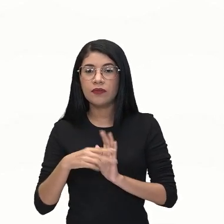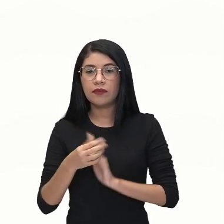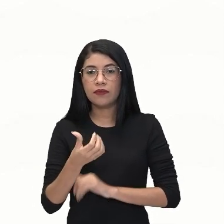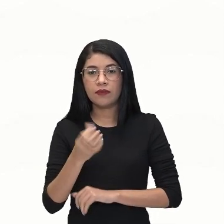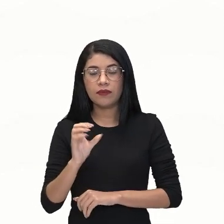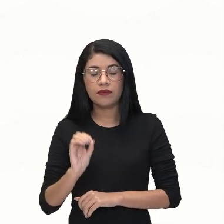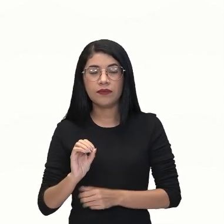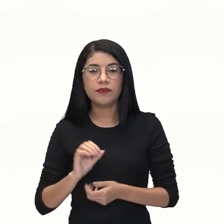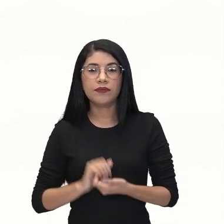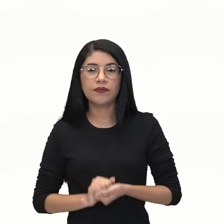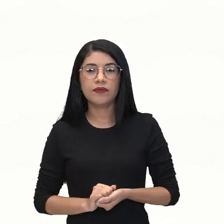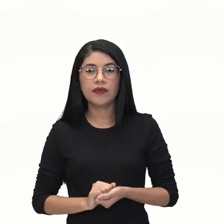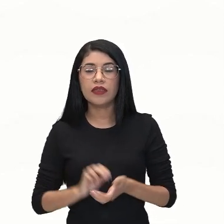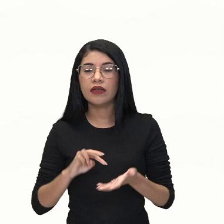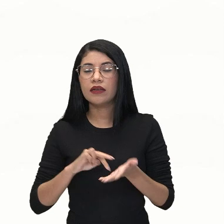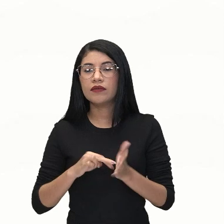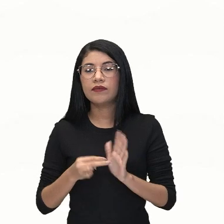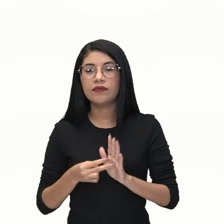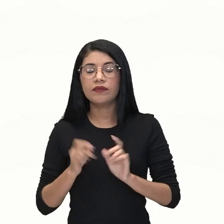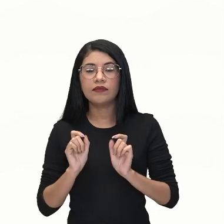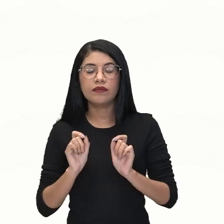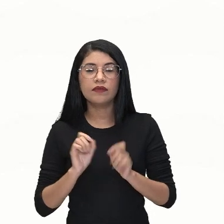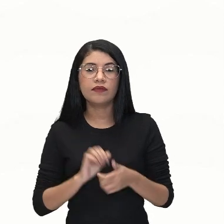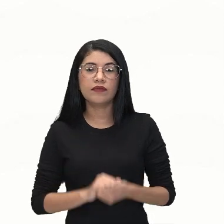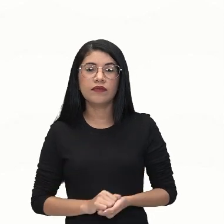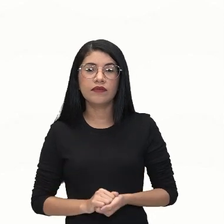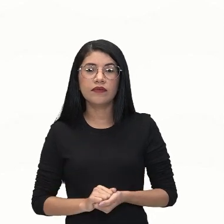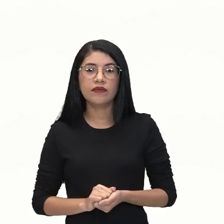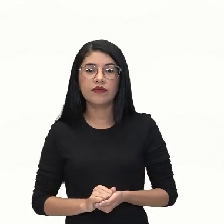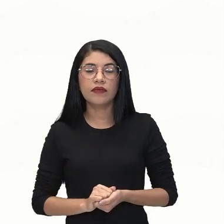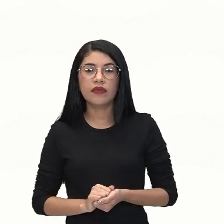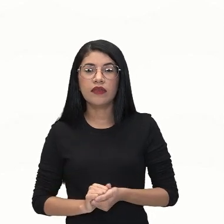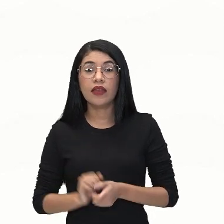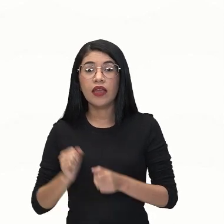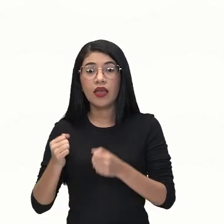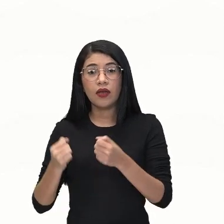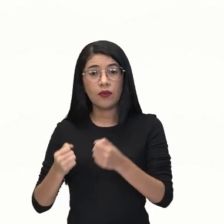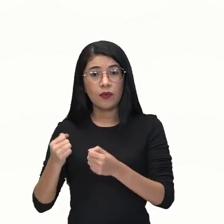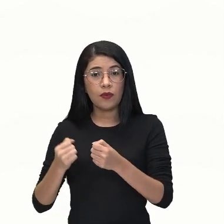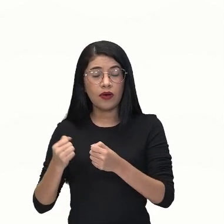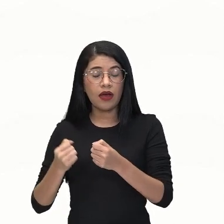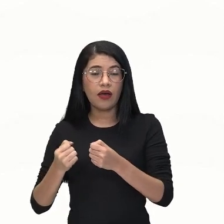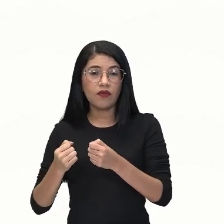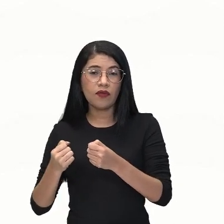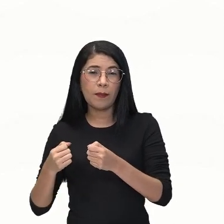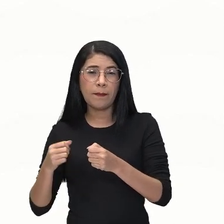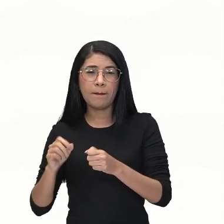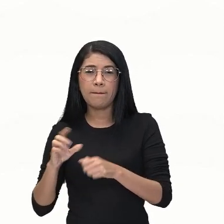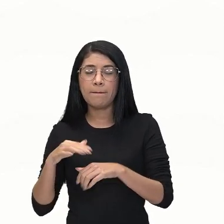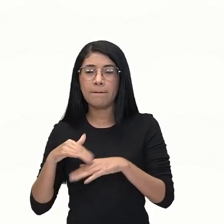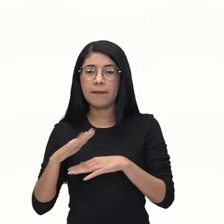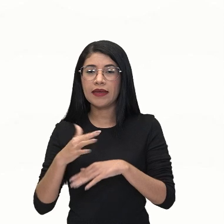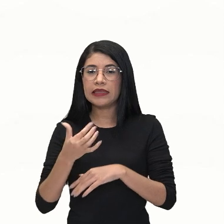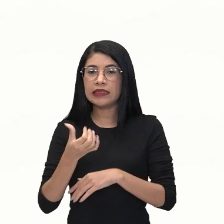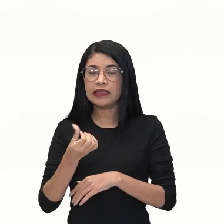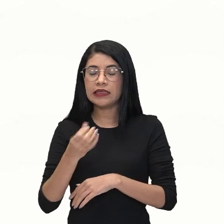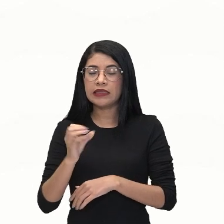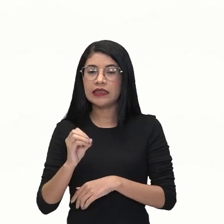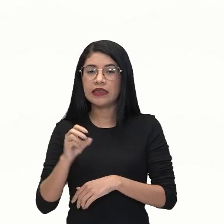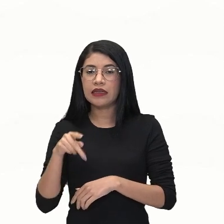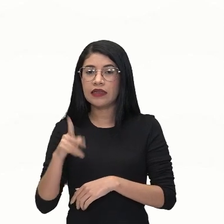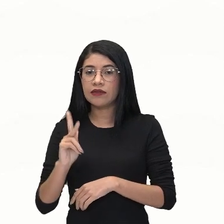60. Isso quer dizer, então, pessoal, que esse carro ele vai percorrer mais 60